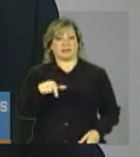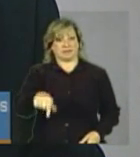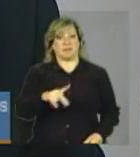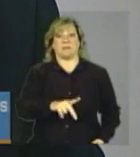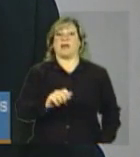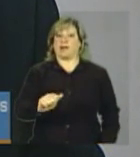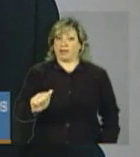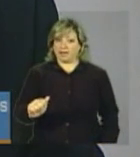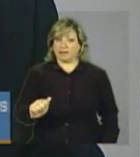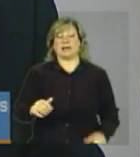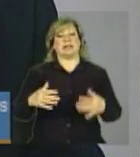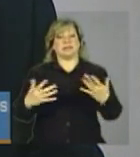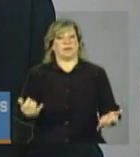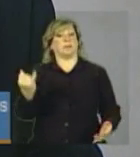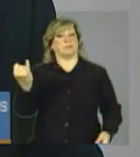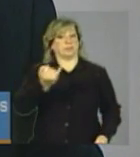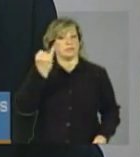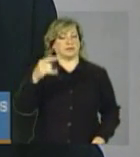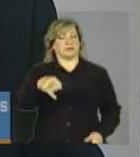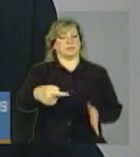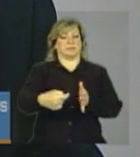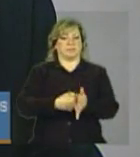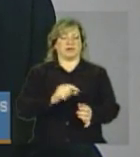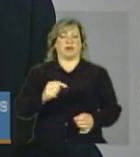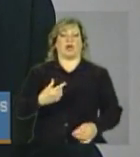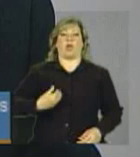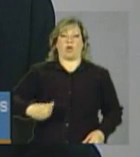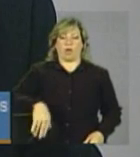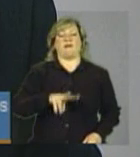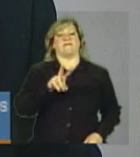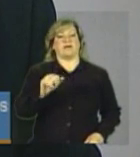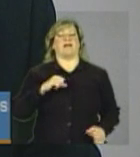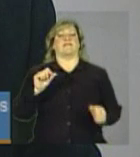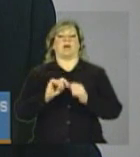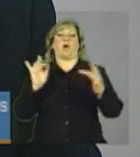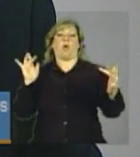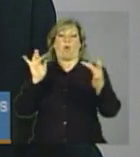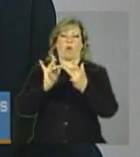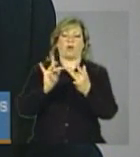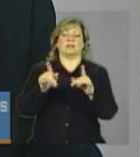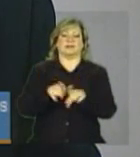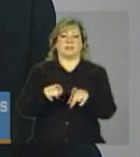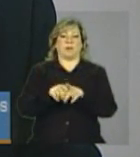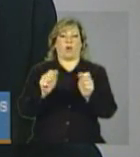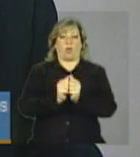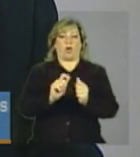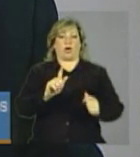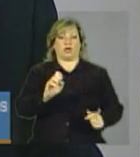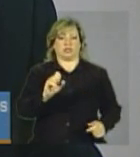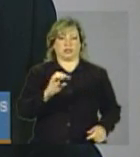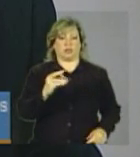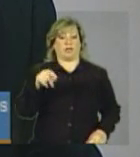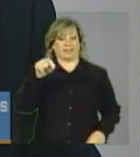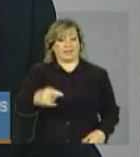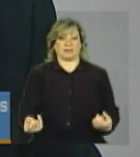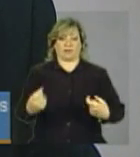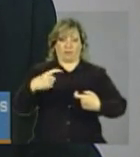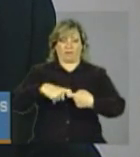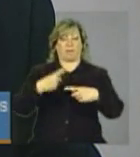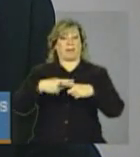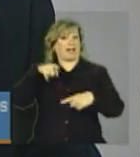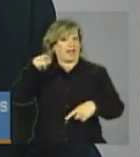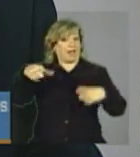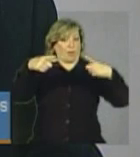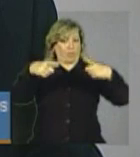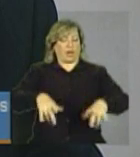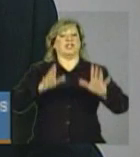do PA. Então é importante essa pergunta. Nós vamos também entrar em contato com o gestor deste convênio Porque lá